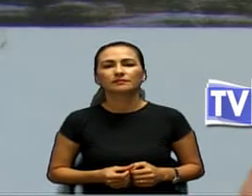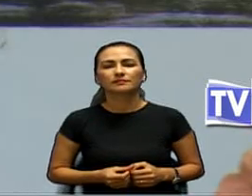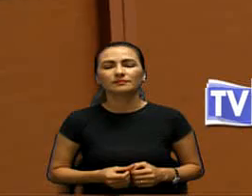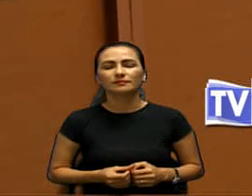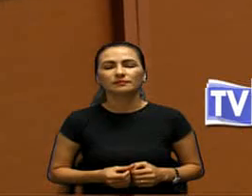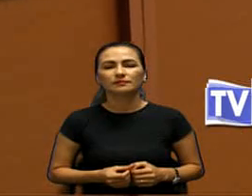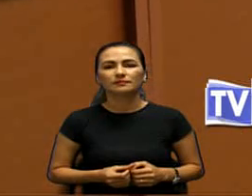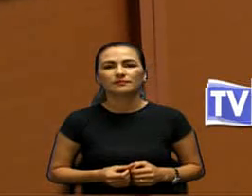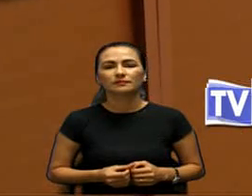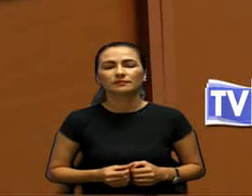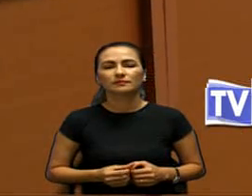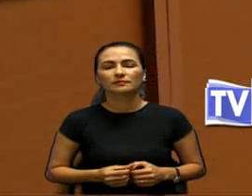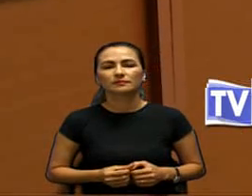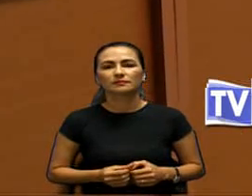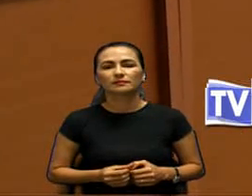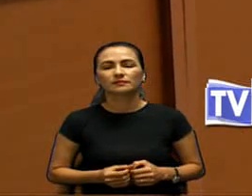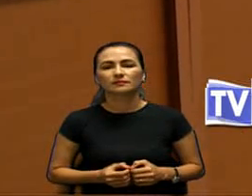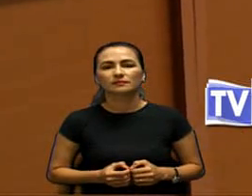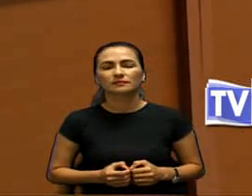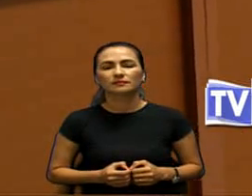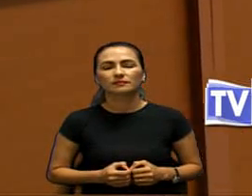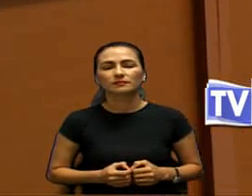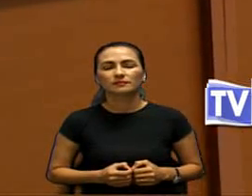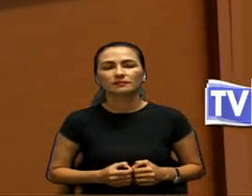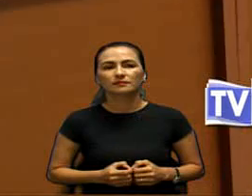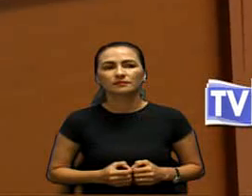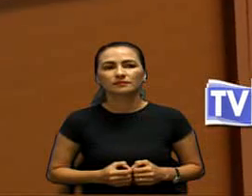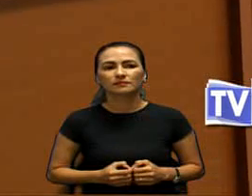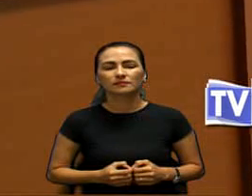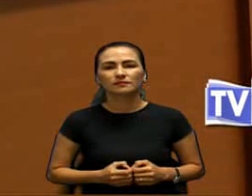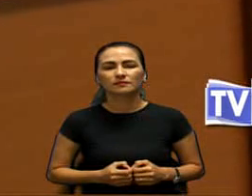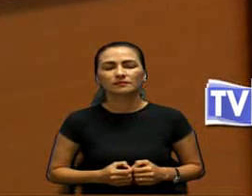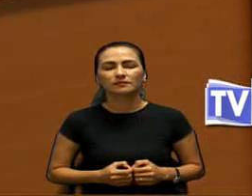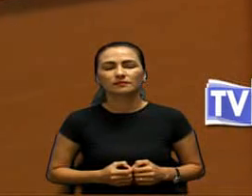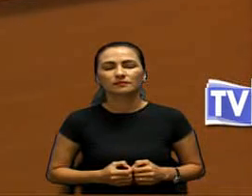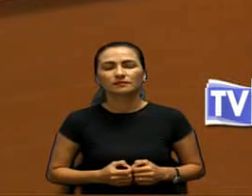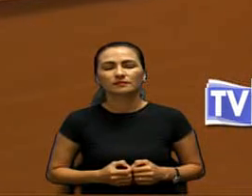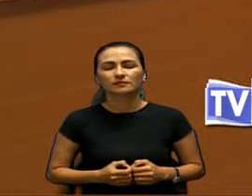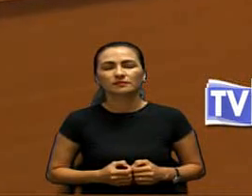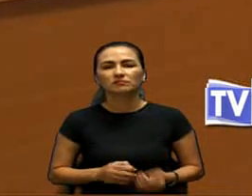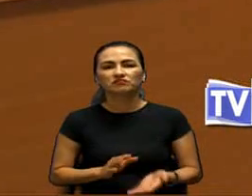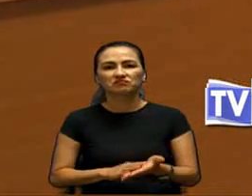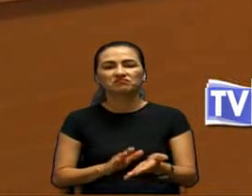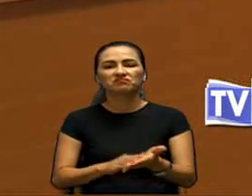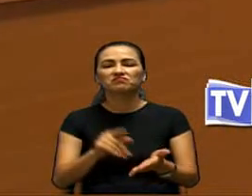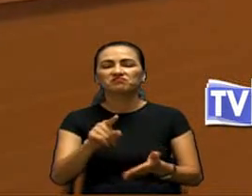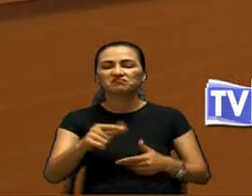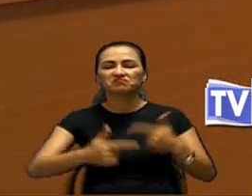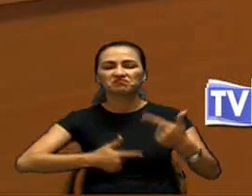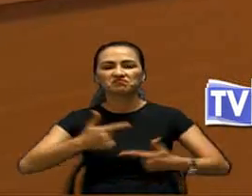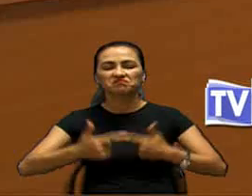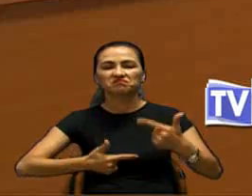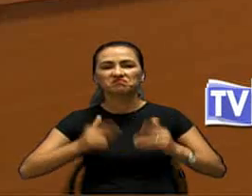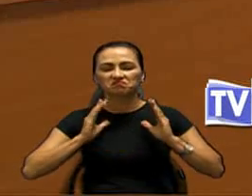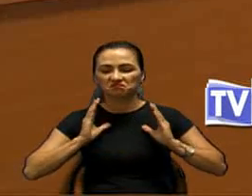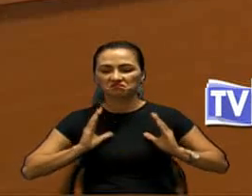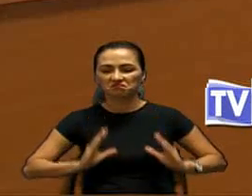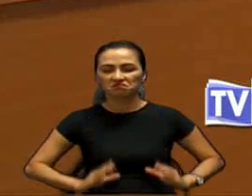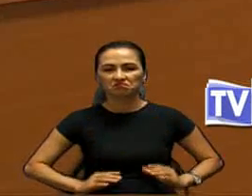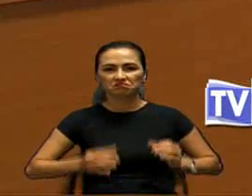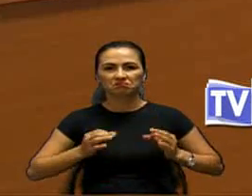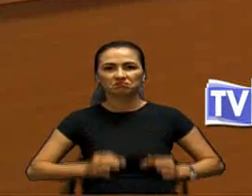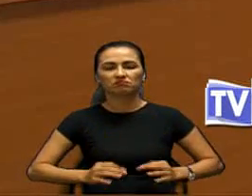Muito bem, senhor Nelson. Ativo cidadão da nossa cidade, que Deus continue lhe abençoando. Eu